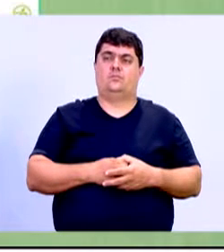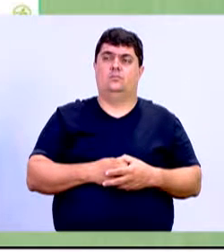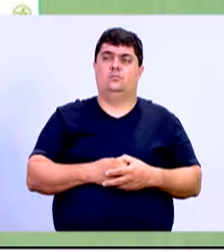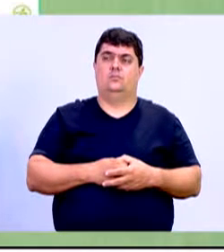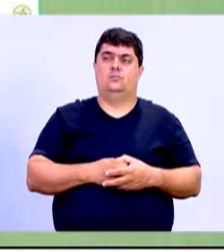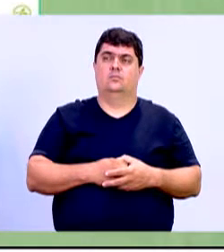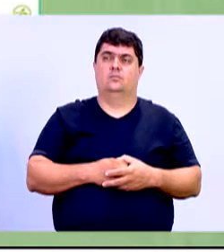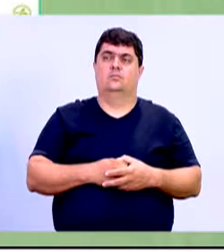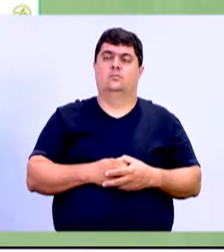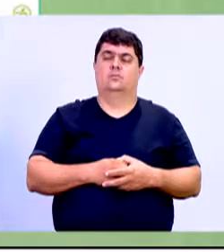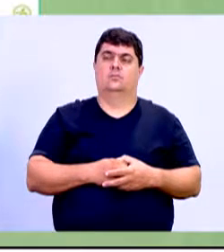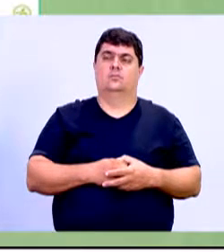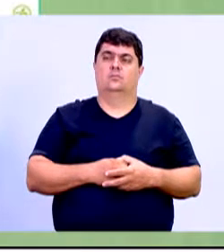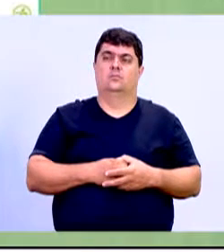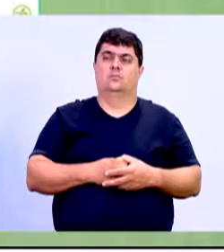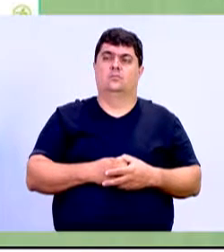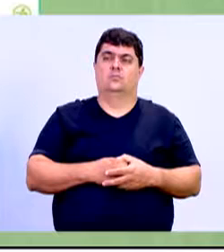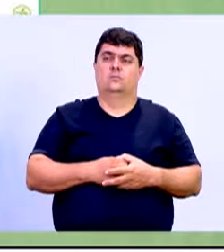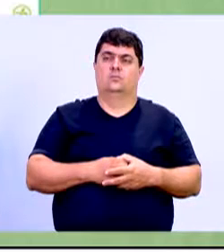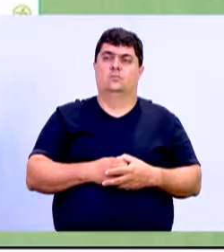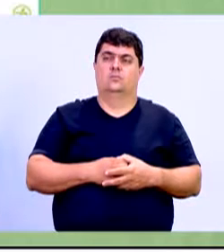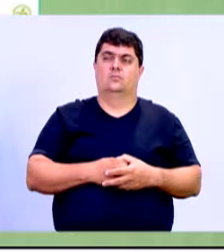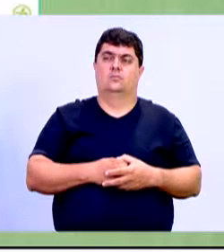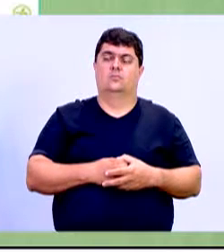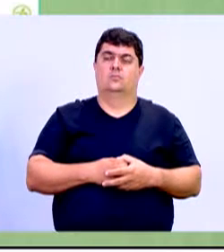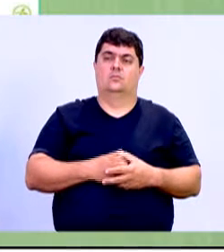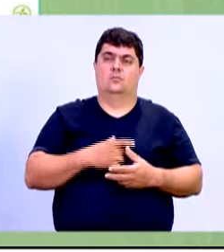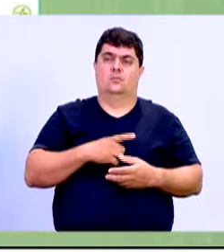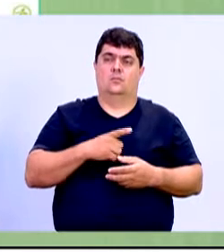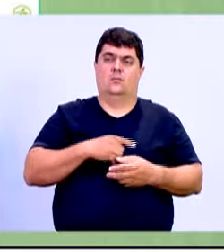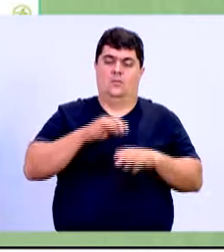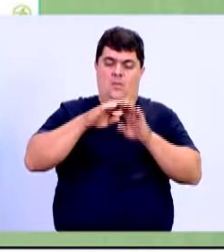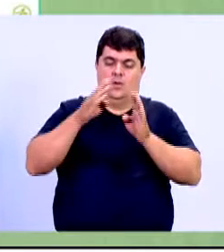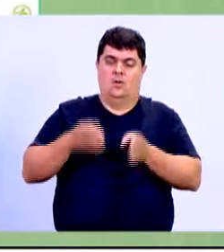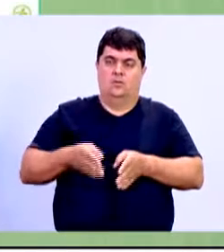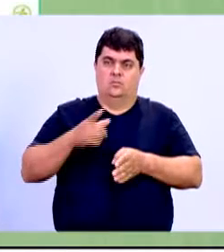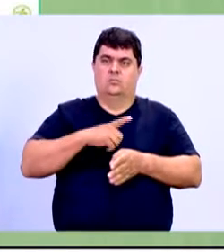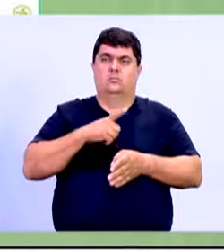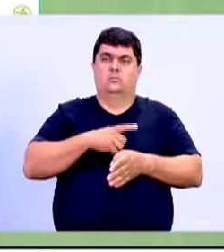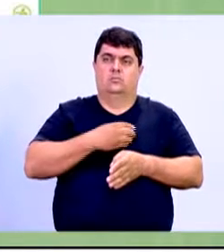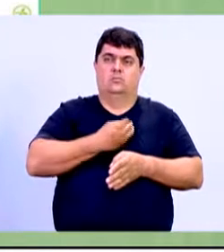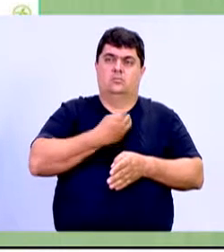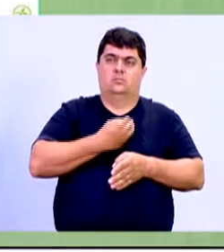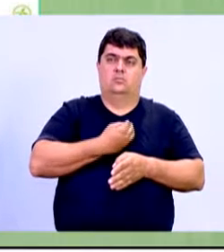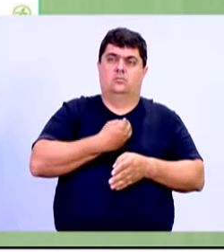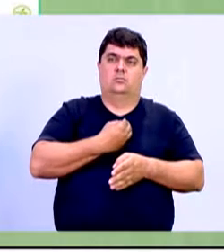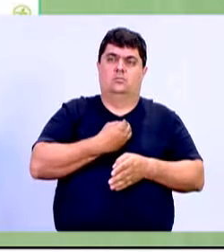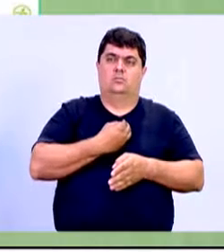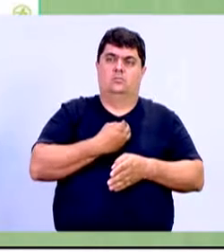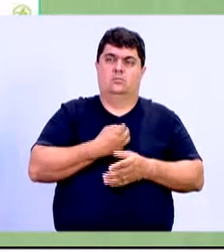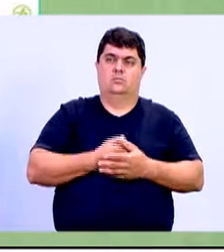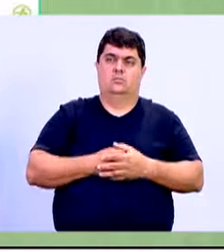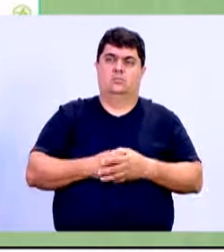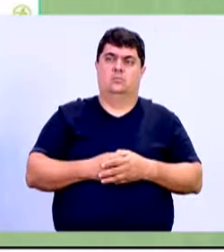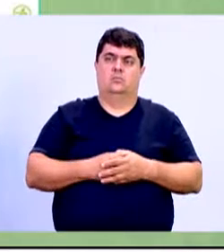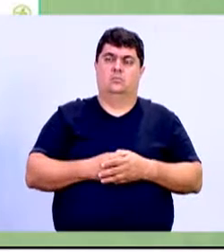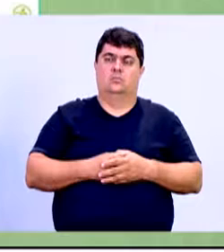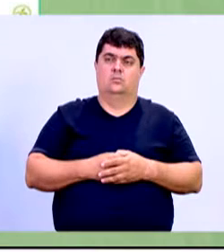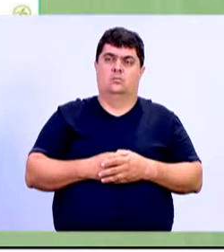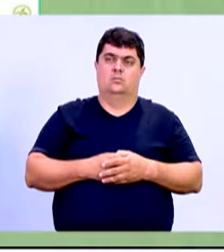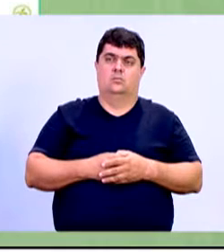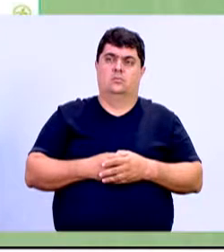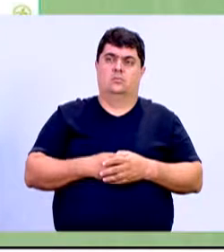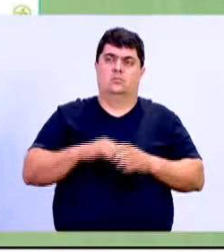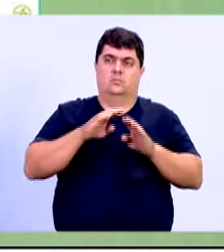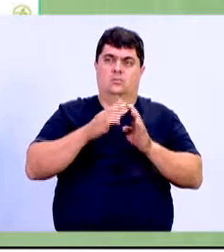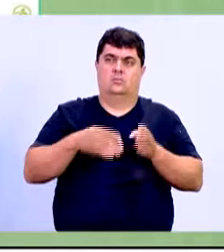Bom, aqui nós temos o nosso parque de servidores, tá? Então aqui servidores daí virtualizados. Então nós temos aqui